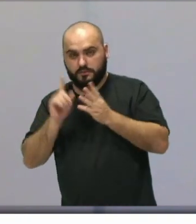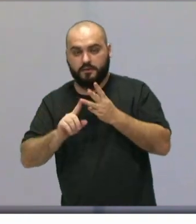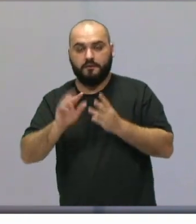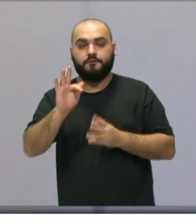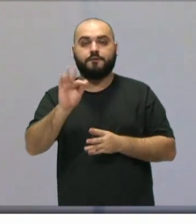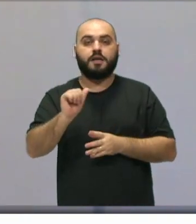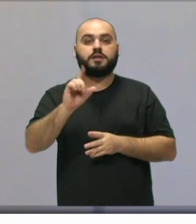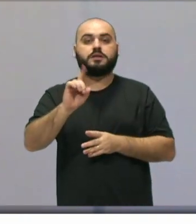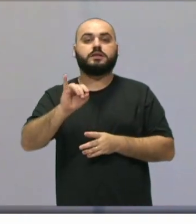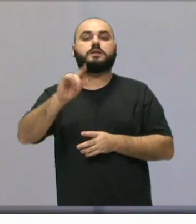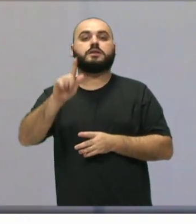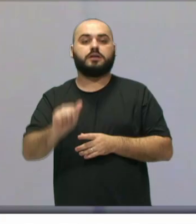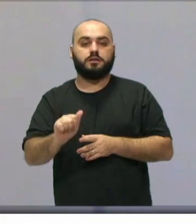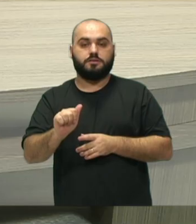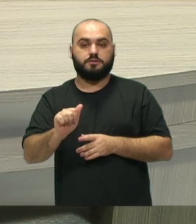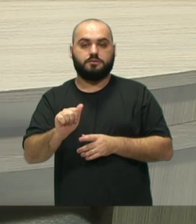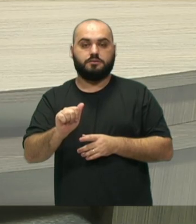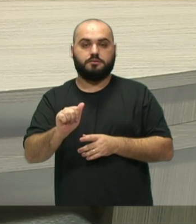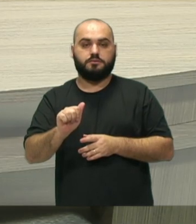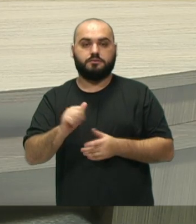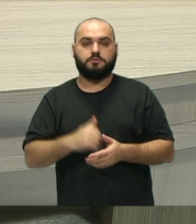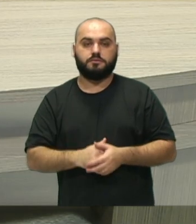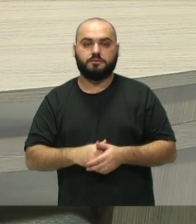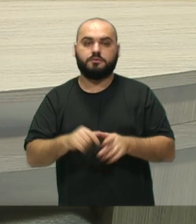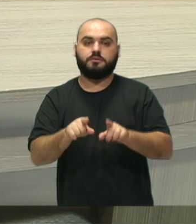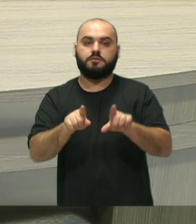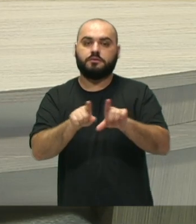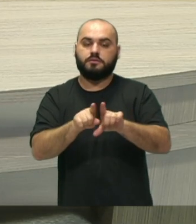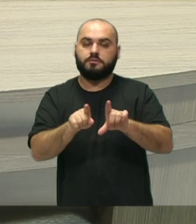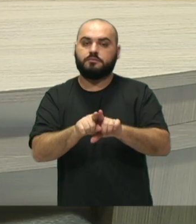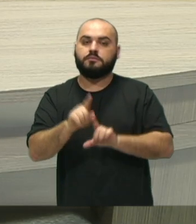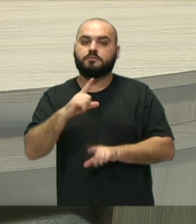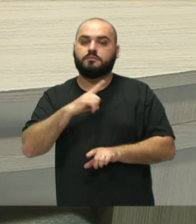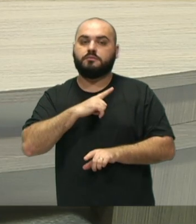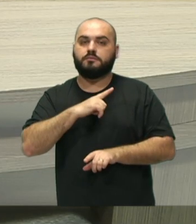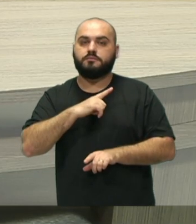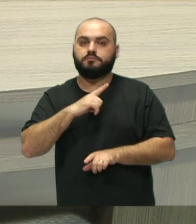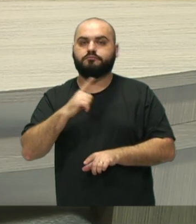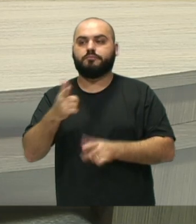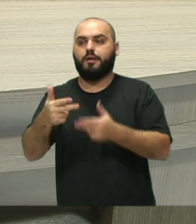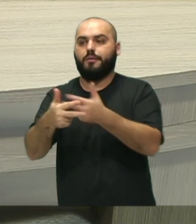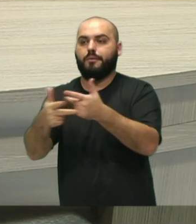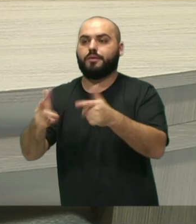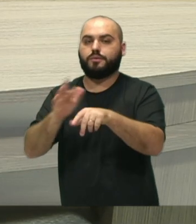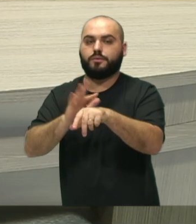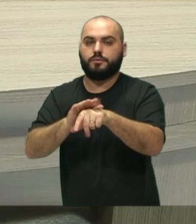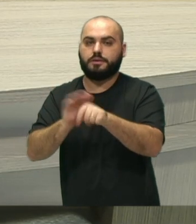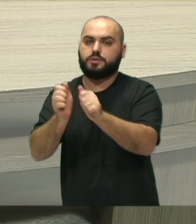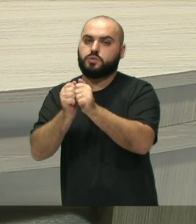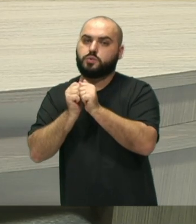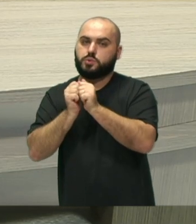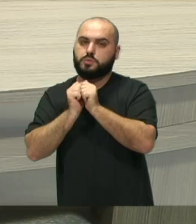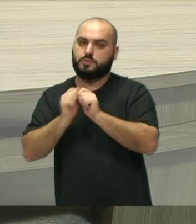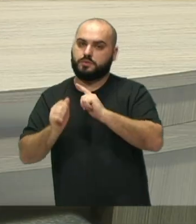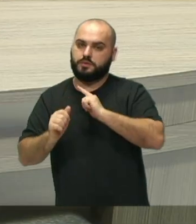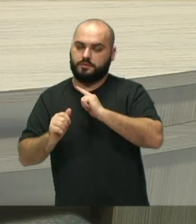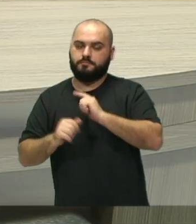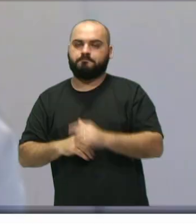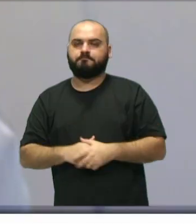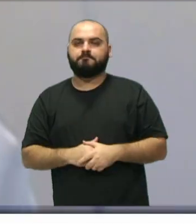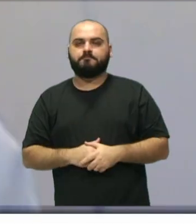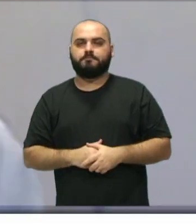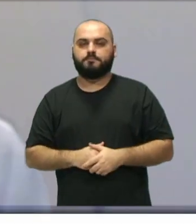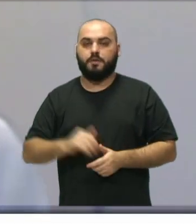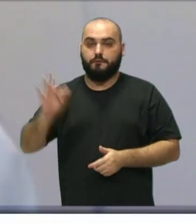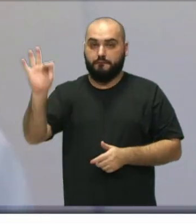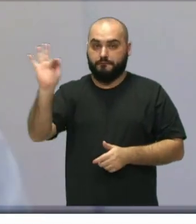crônica e outra série de comorbidades que vem junto com ela. A fibromialgia